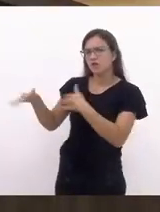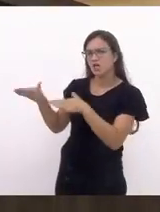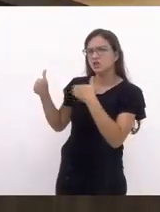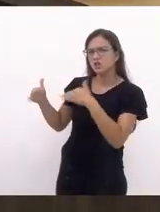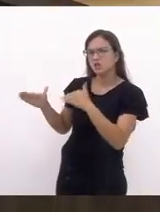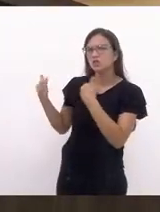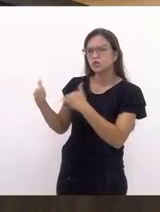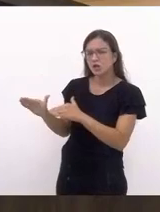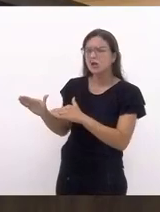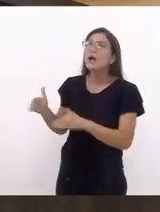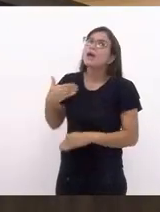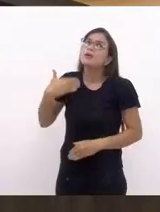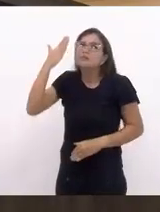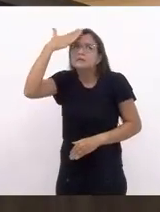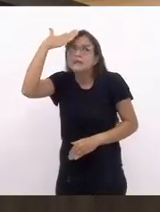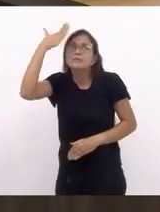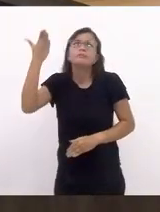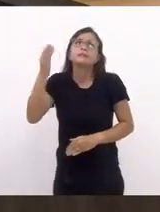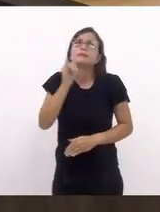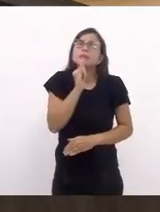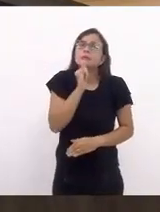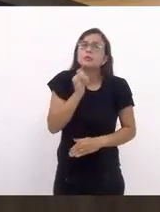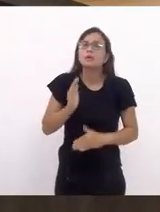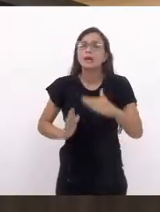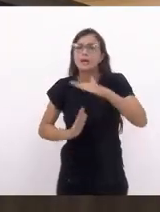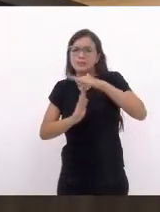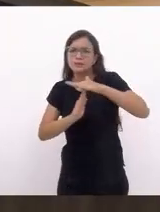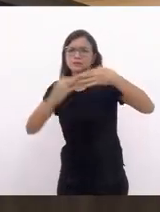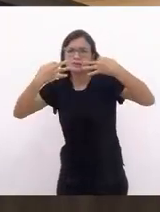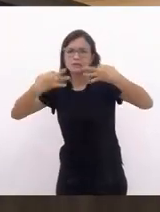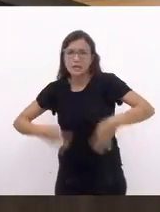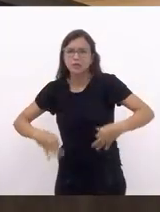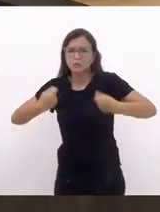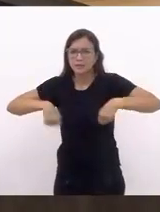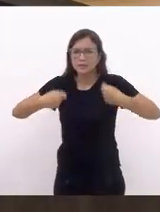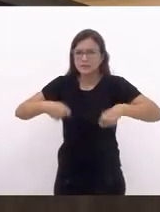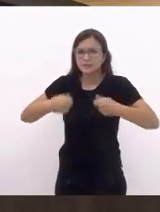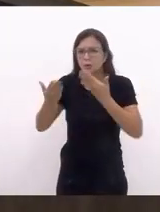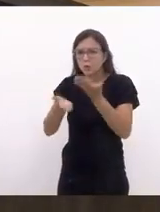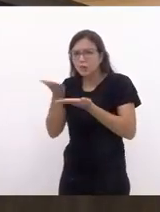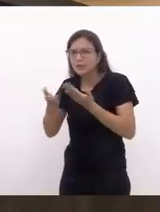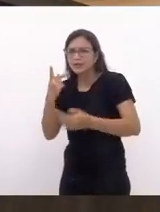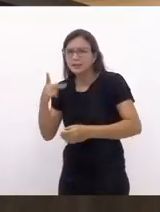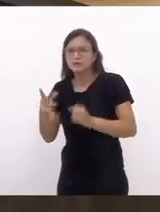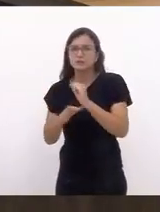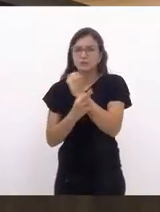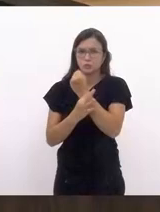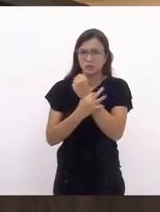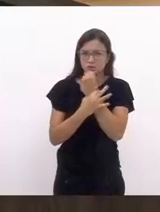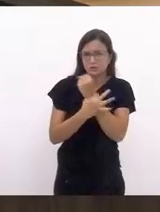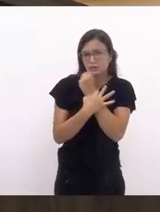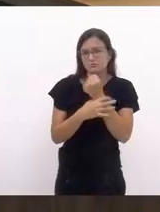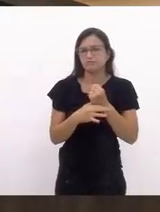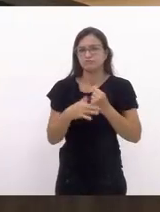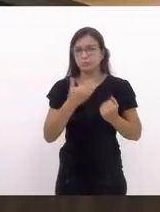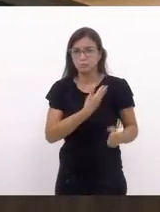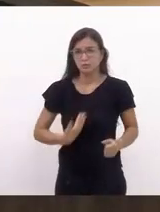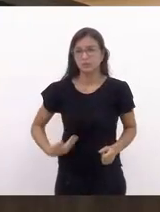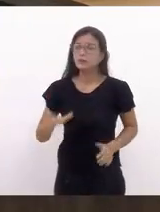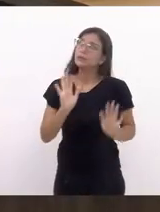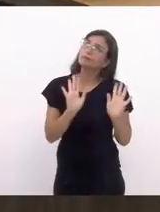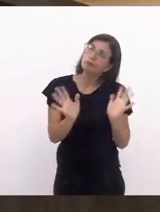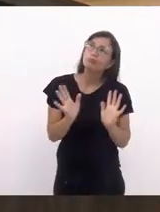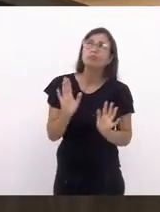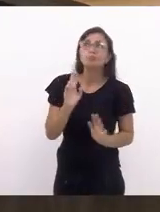entendo que ainda não é o limite necessário para cuidar bem da Segurança Pública mas é o